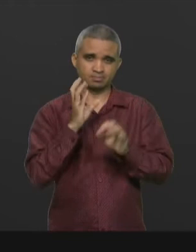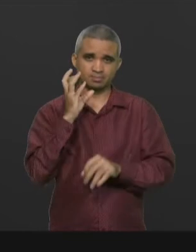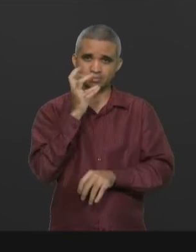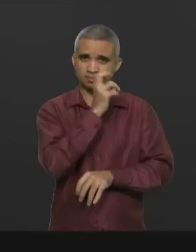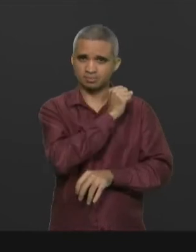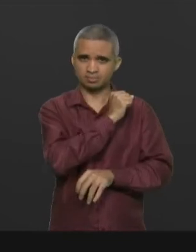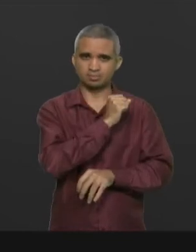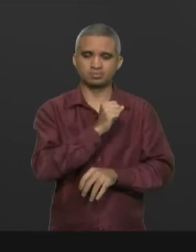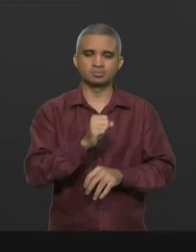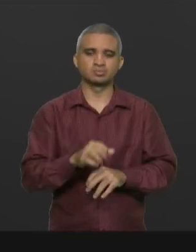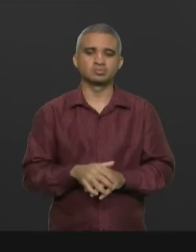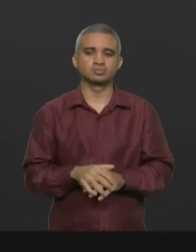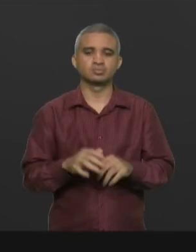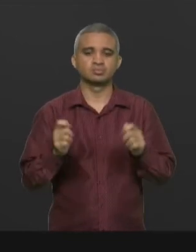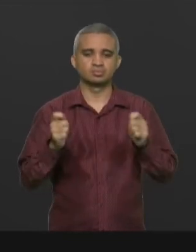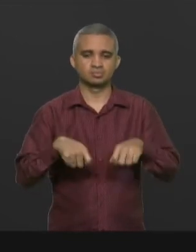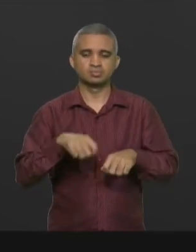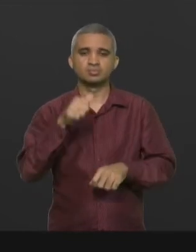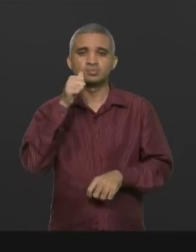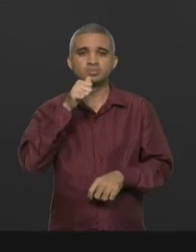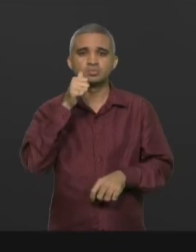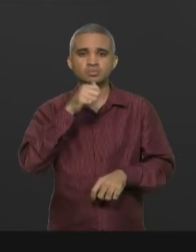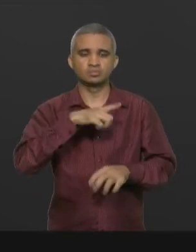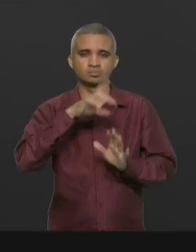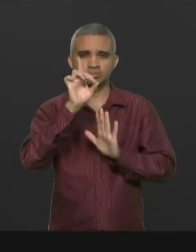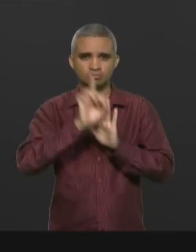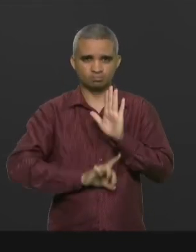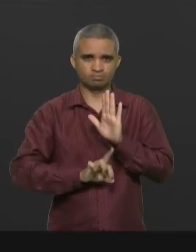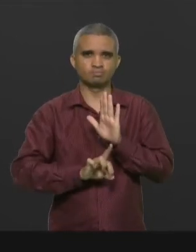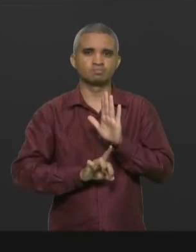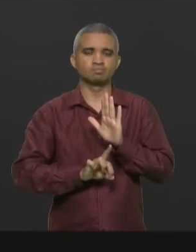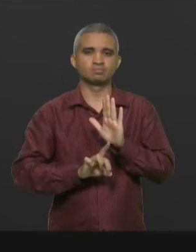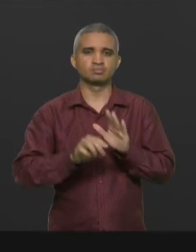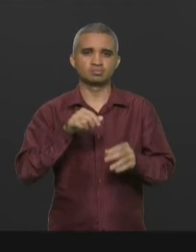para que as nossas mulheres tenham seus direitos garantidos. Meu voto é simples, né?